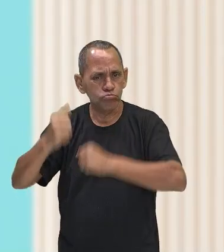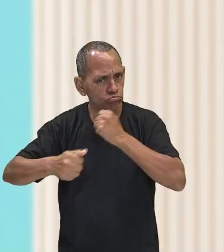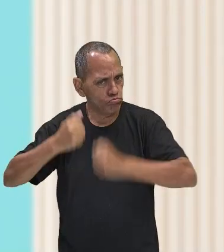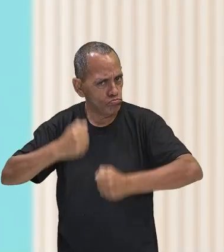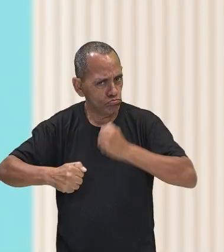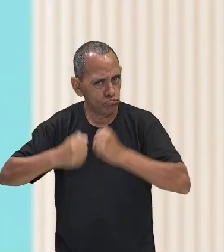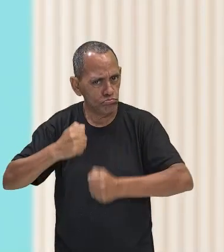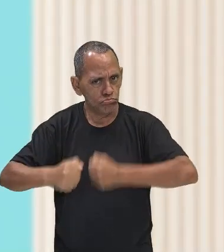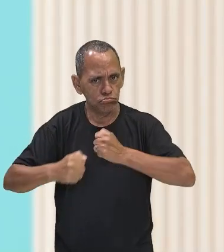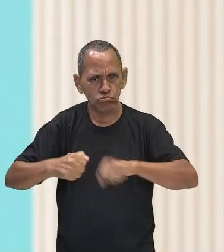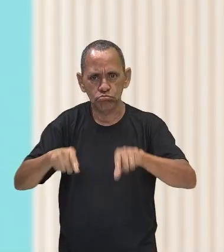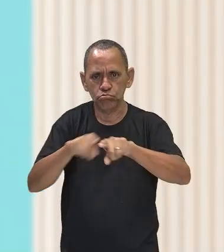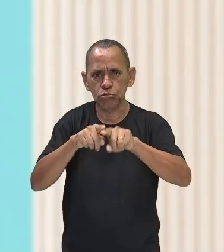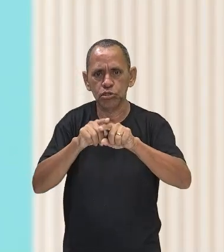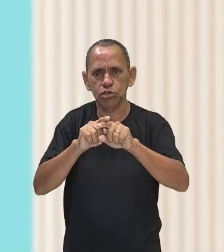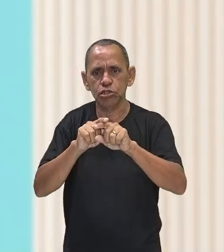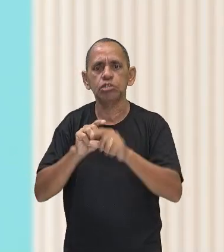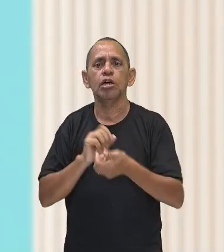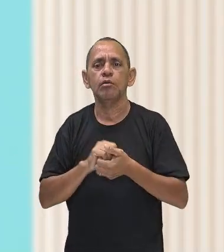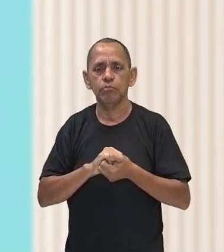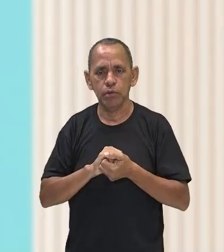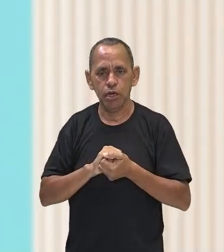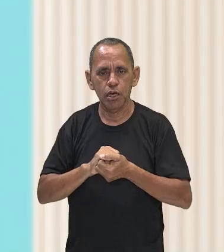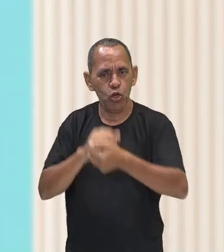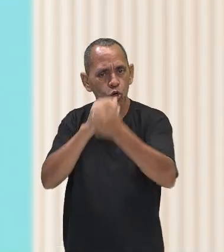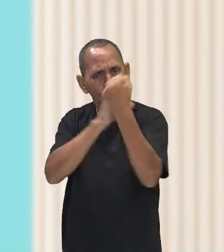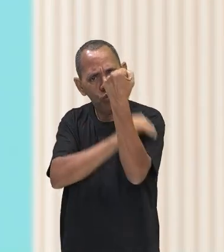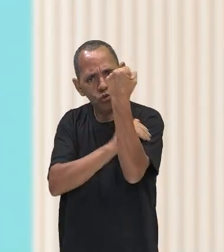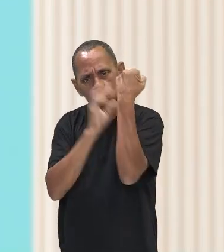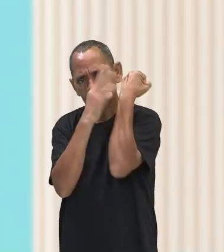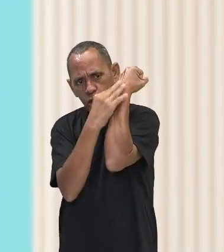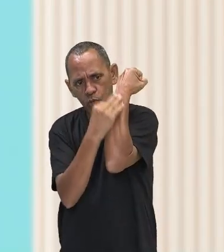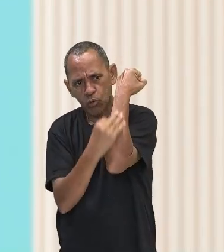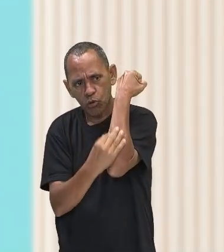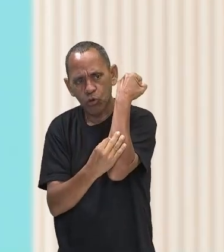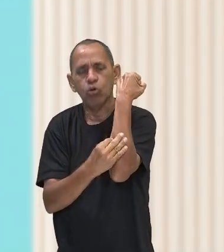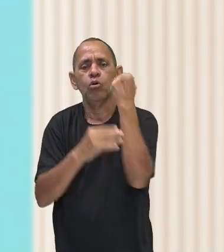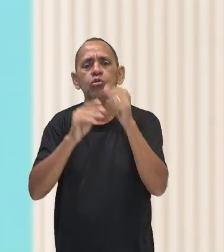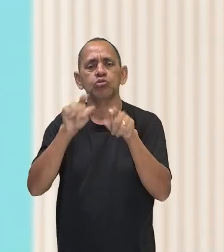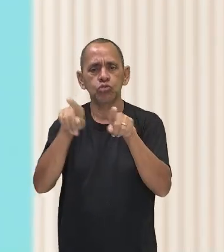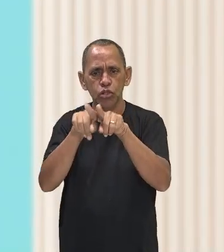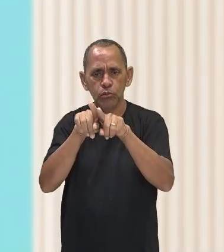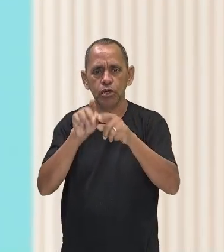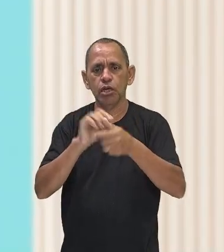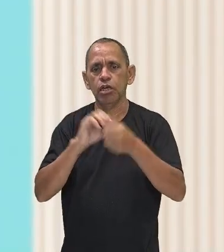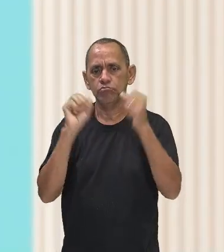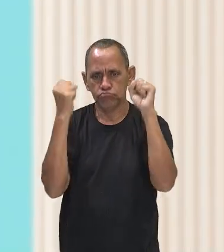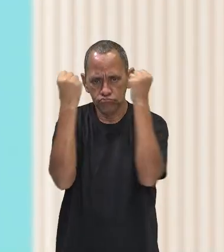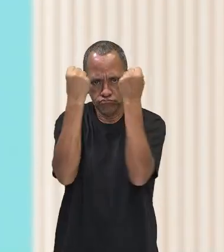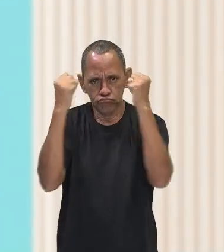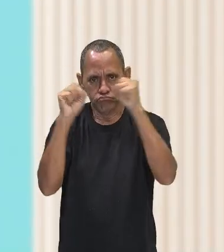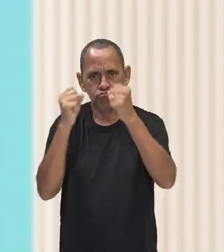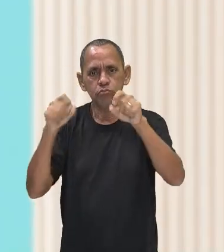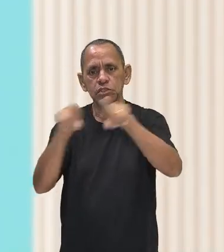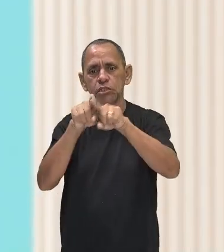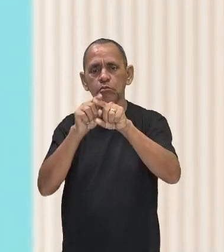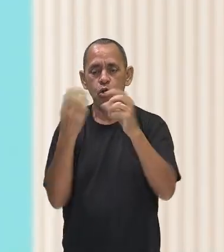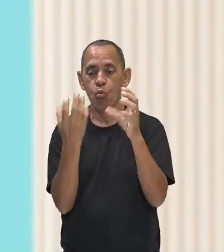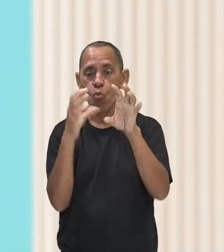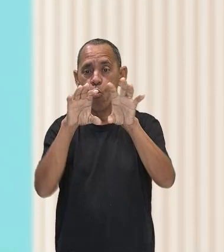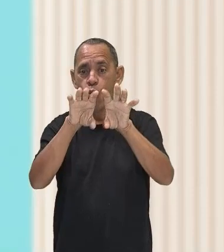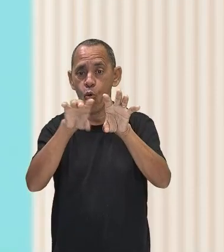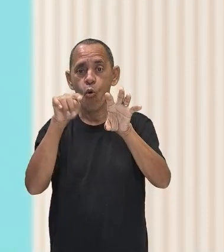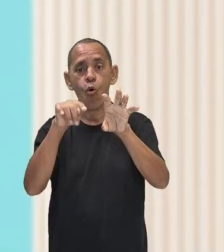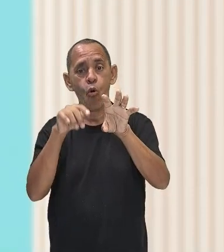ah fortalecimento né musculação para fortalecer os músculos do do glúteo melhorar a